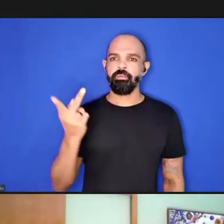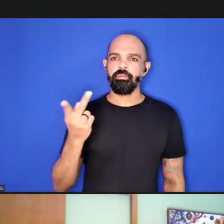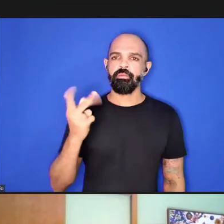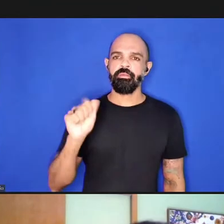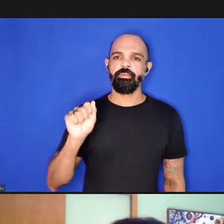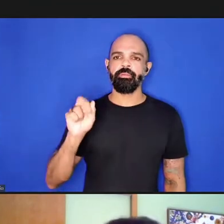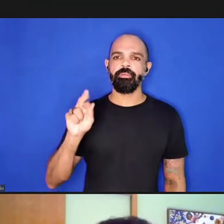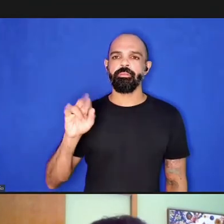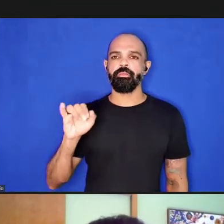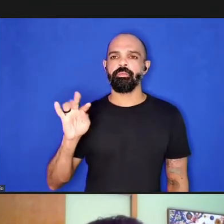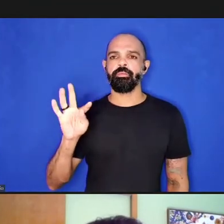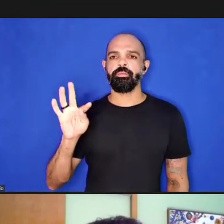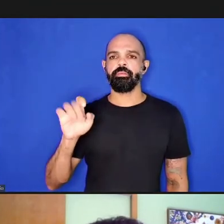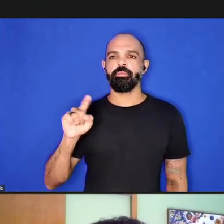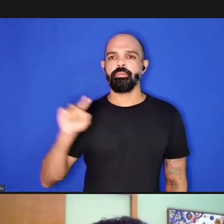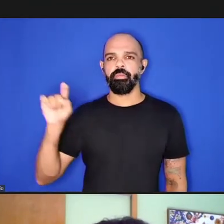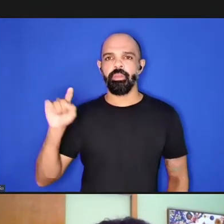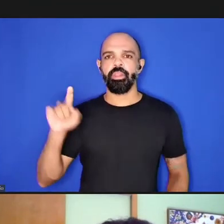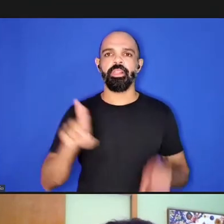também